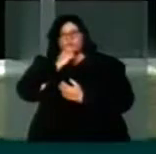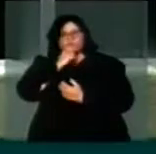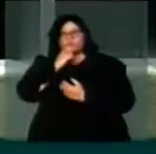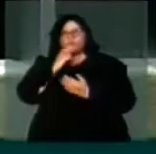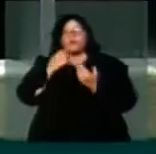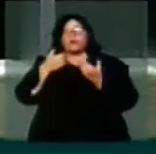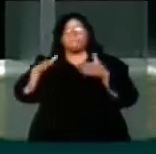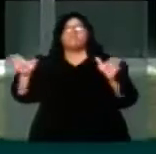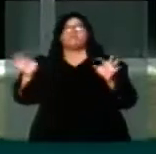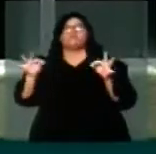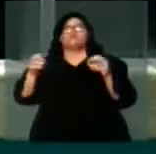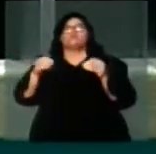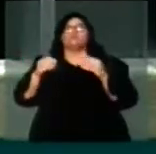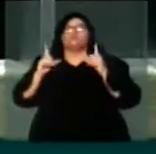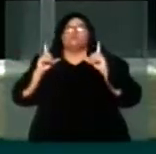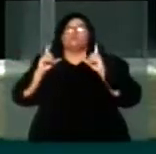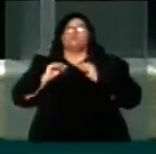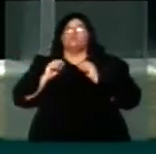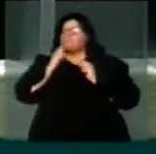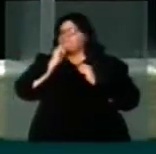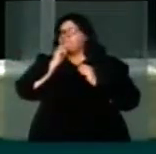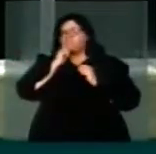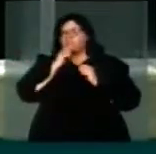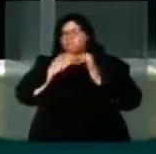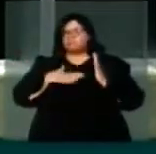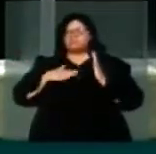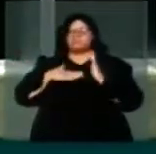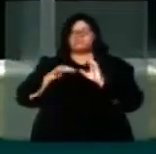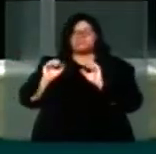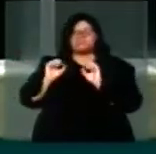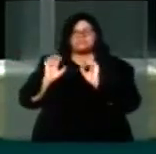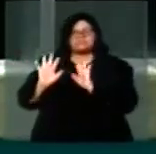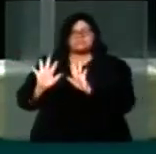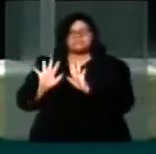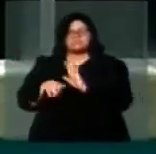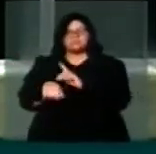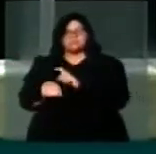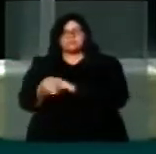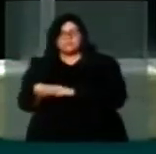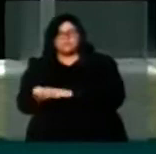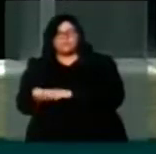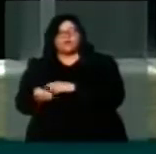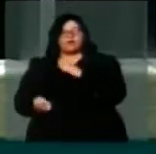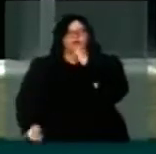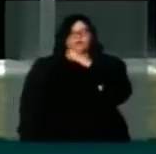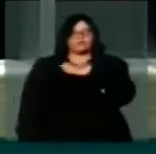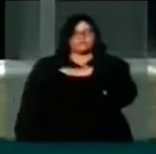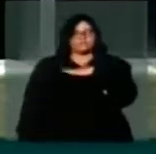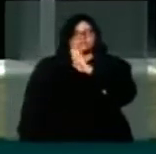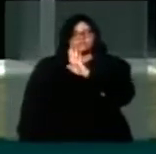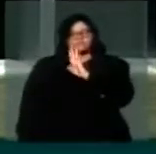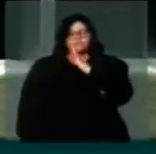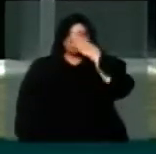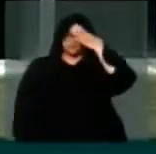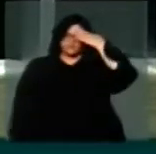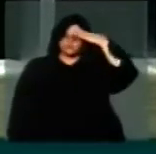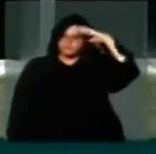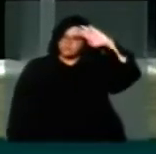bloqueio. Flexibilizou-se várias condições para que Cuba possa crescer,